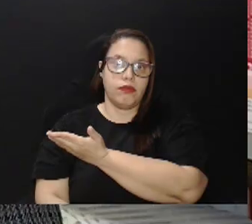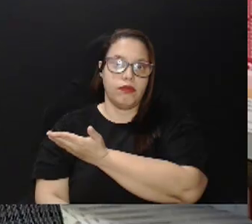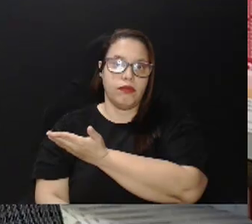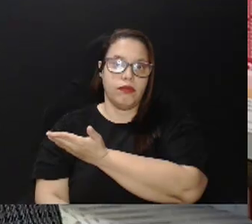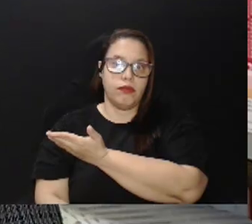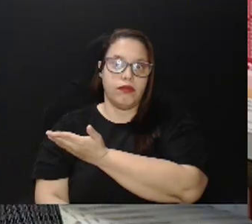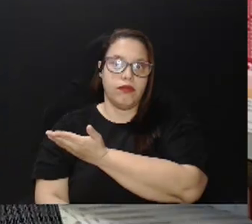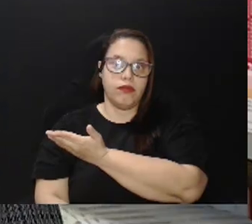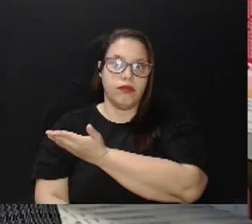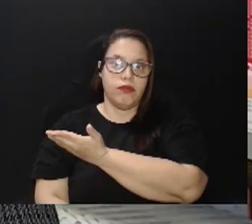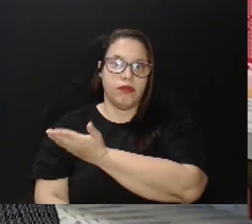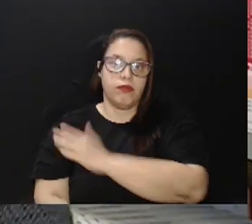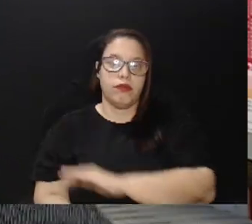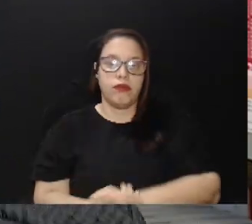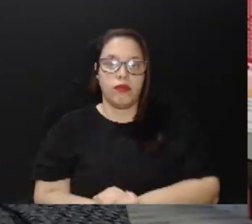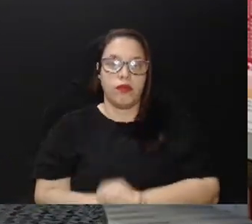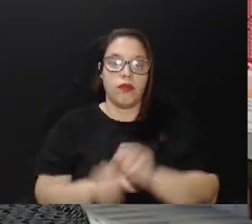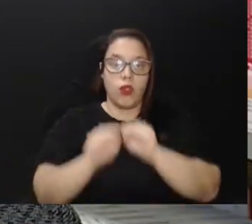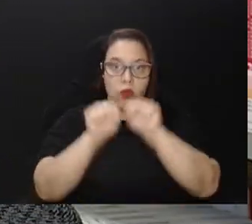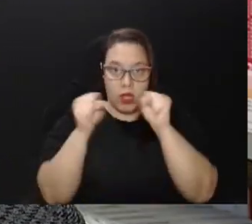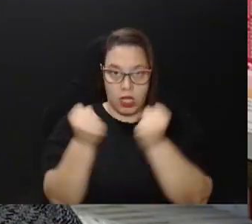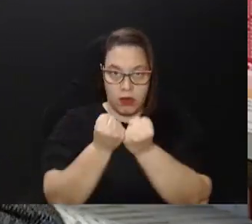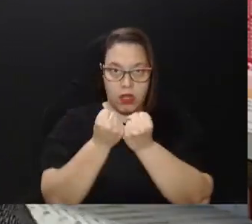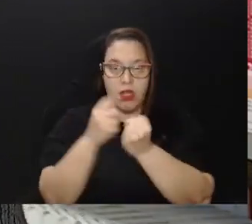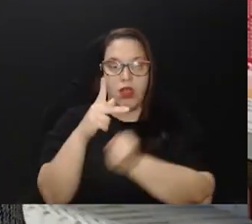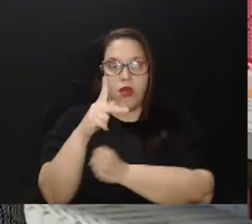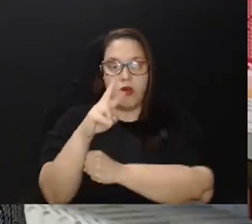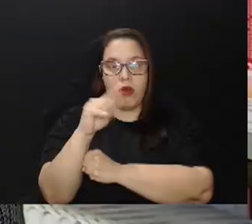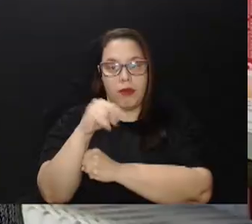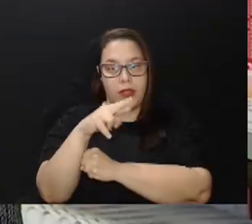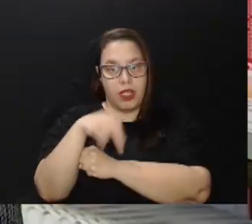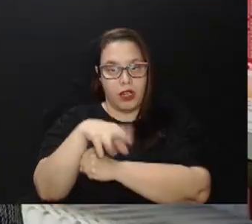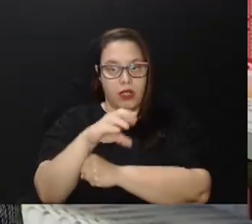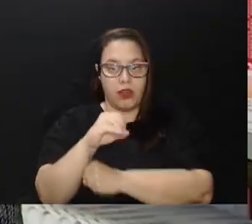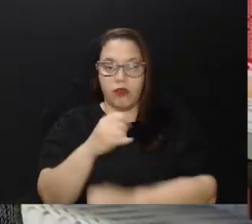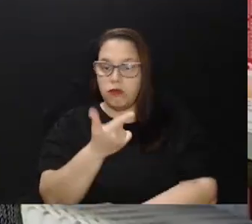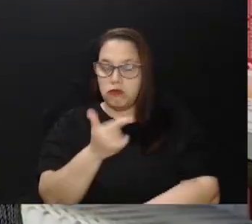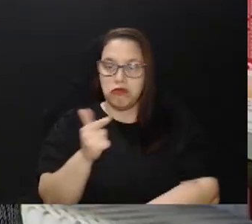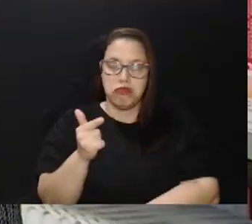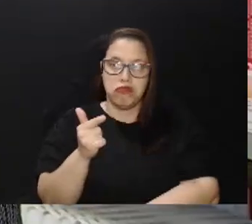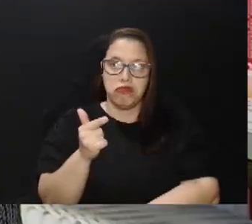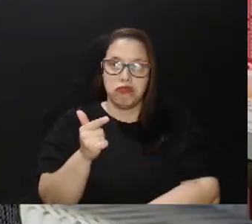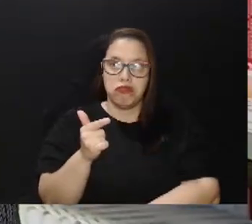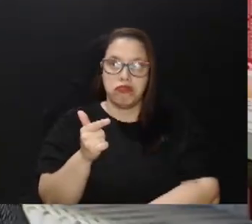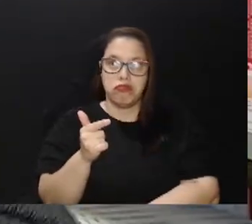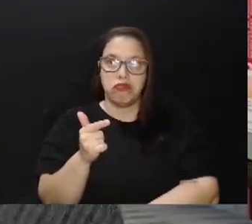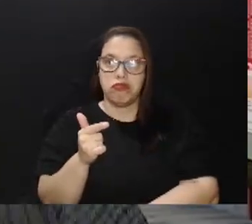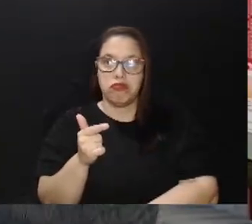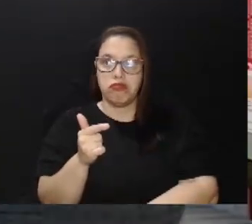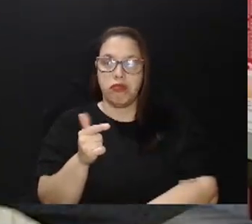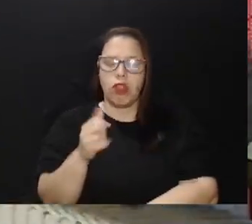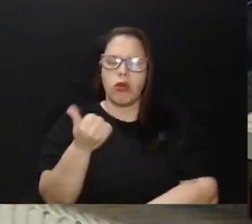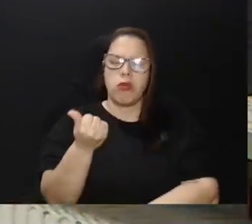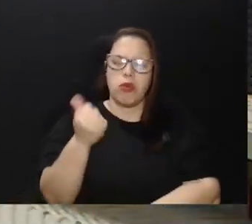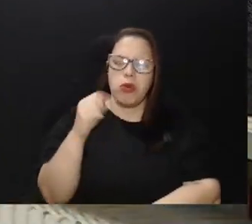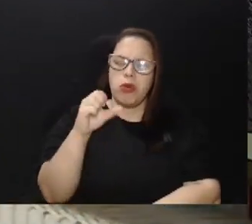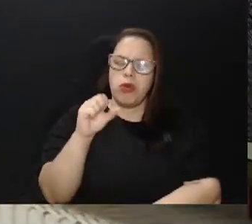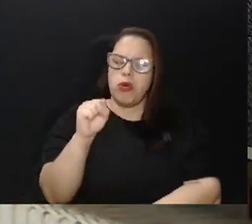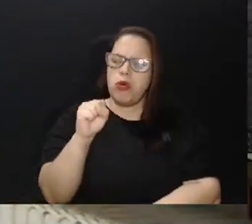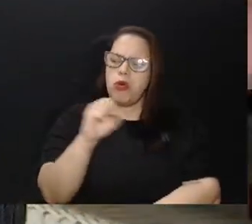O seminário presbiteriano não tem, assim, ele é de 1888, vem